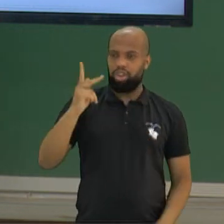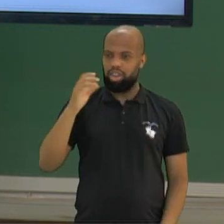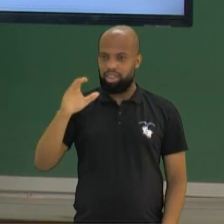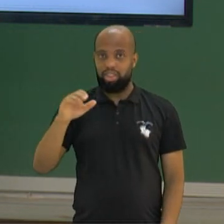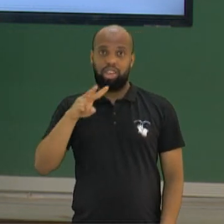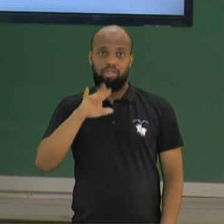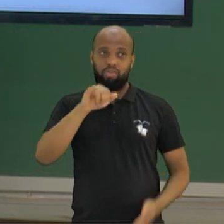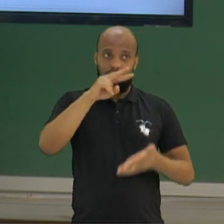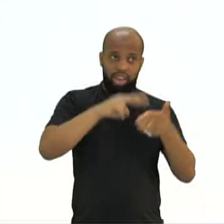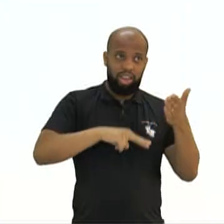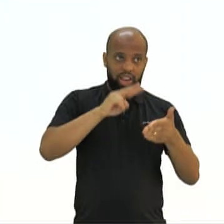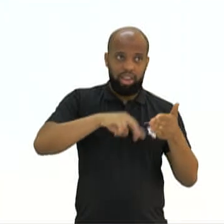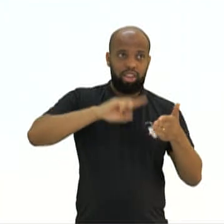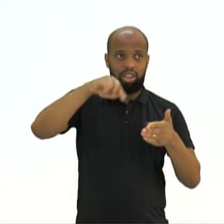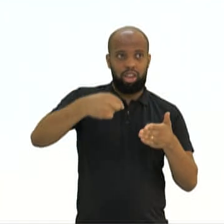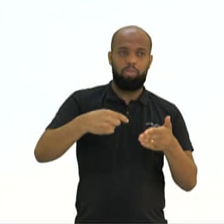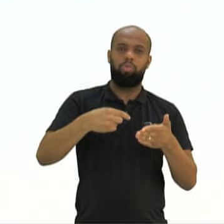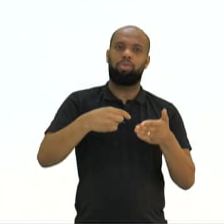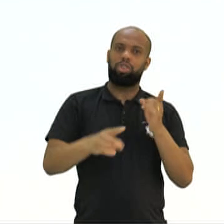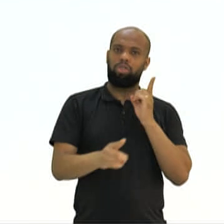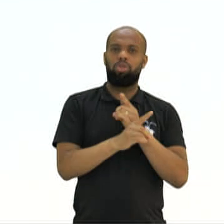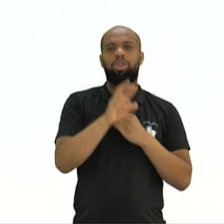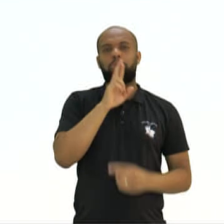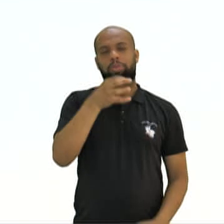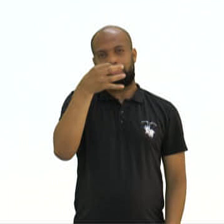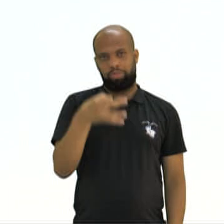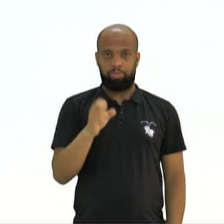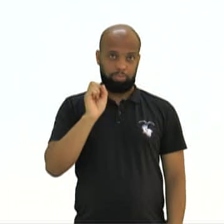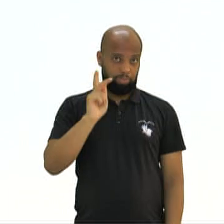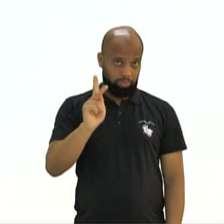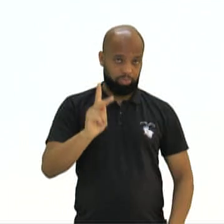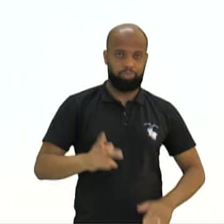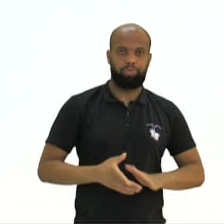exercício e no retorno a gente faz a correção dessa atividade, beleza?